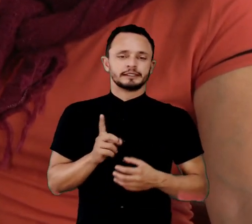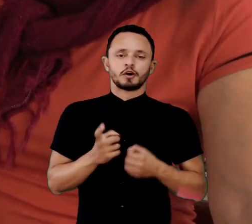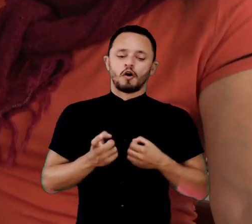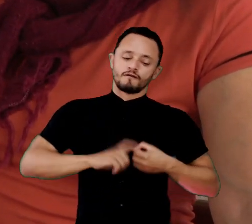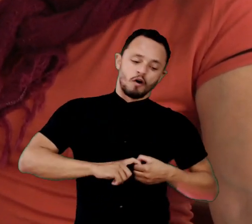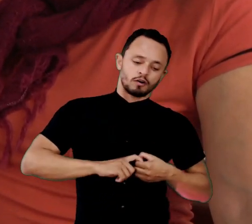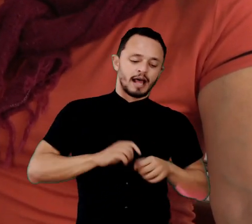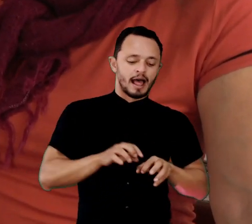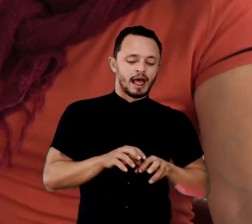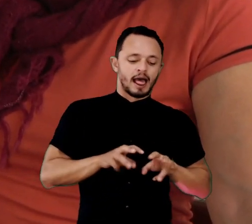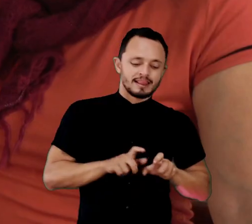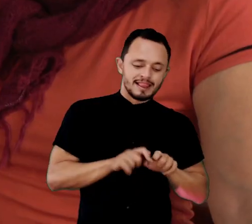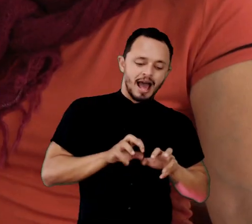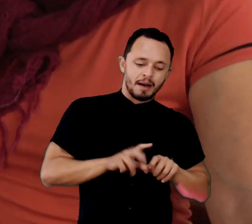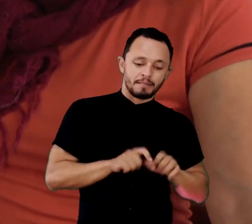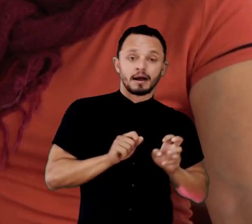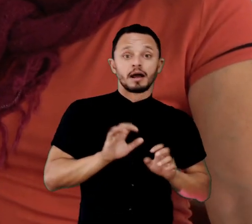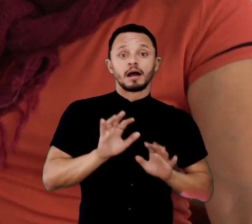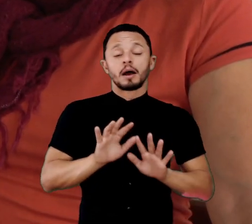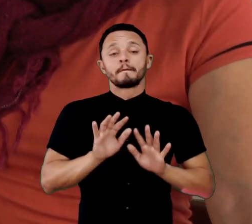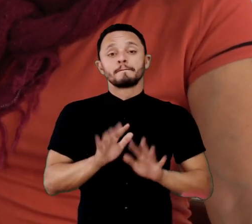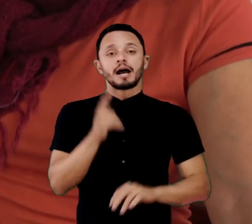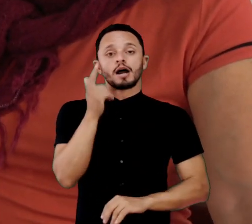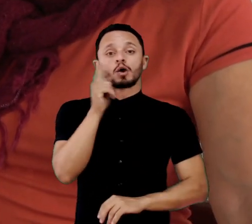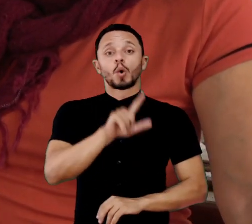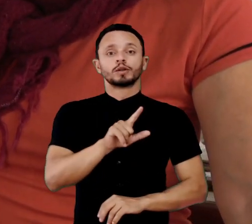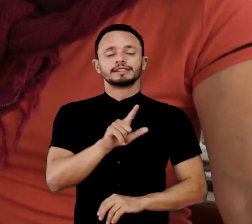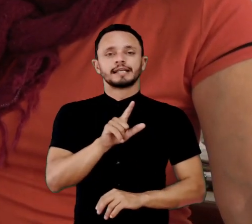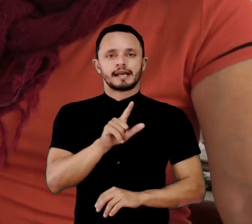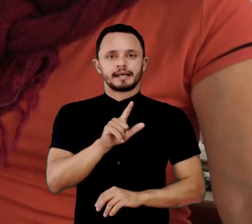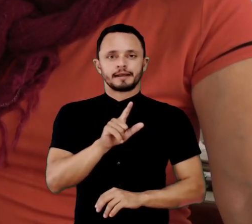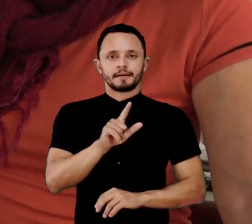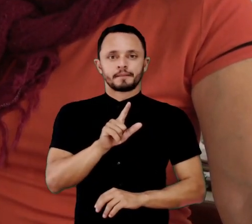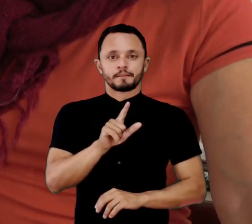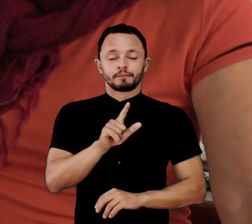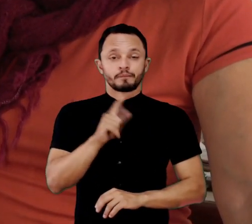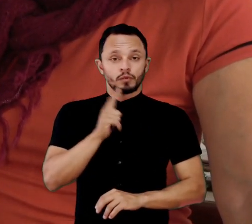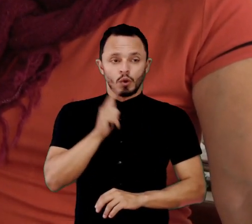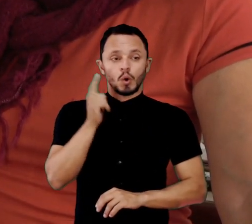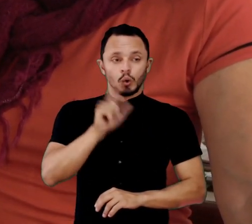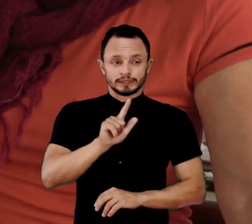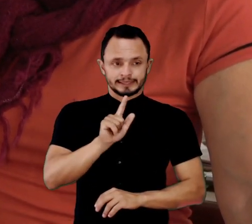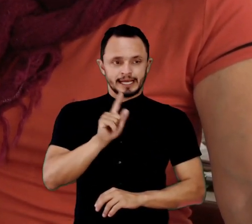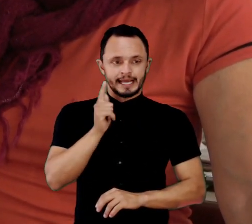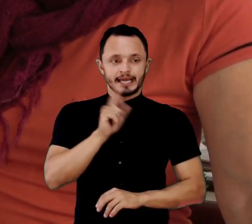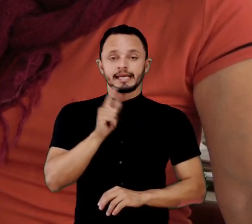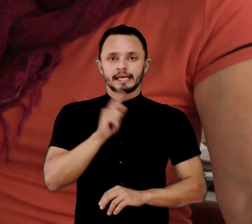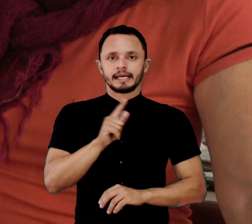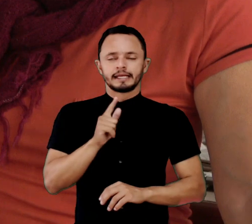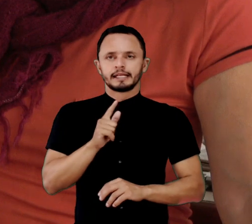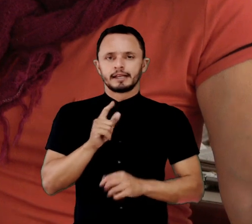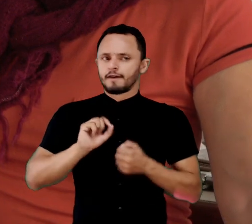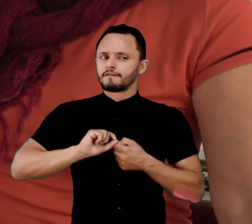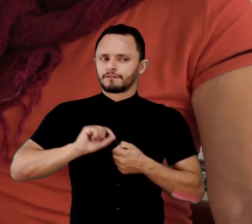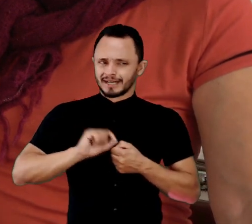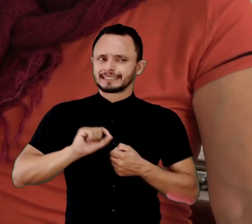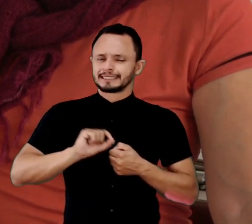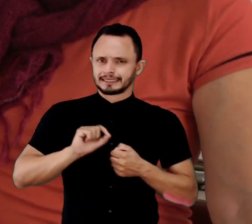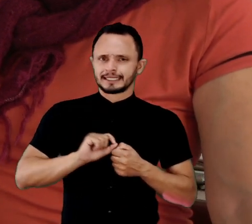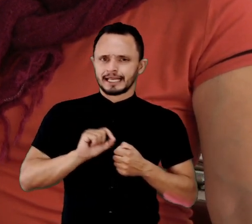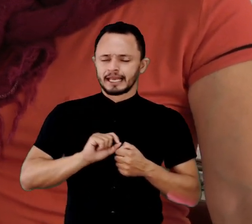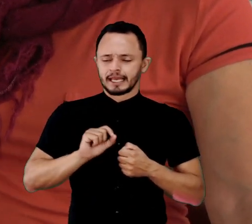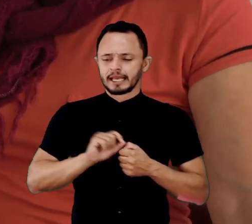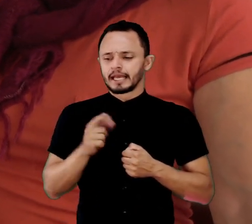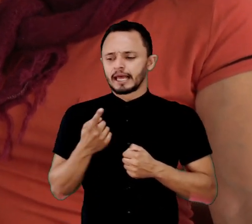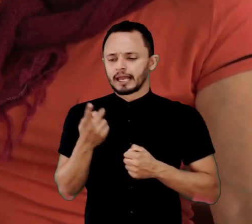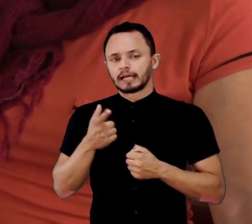Lama, mas a gente conseguiu ainda, de alguma maneira, sustentar, né, o espetáculo